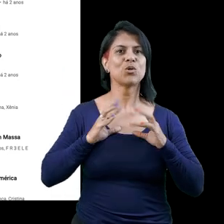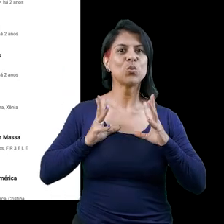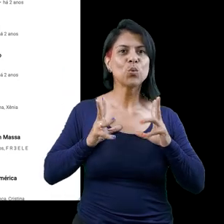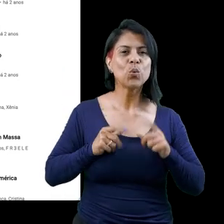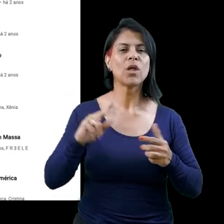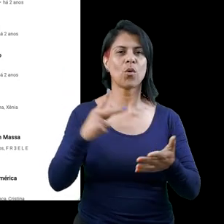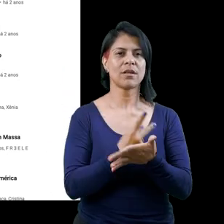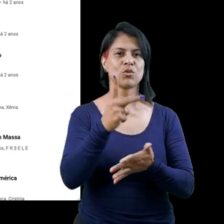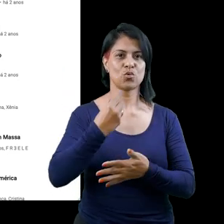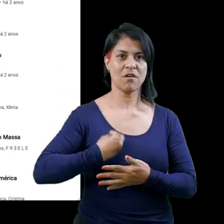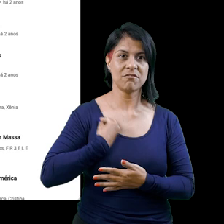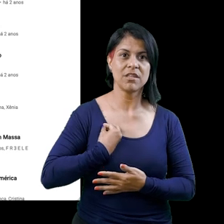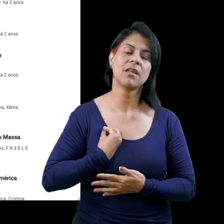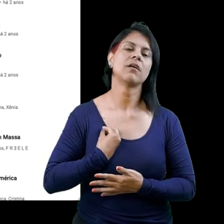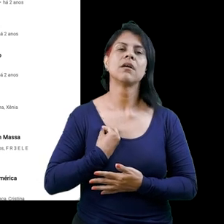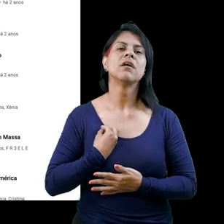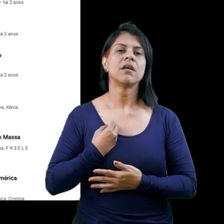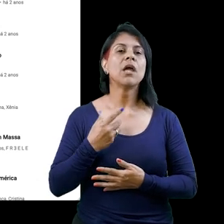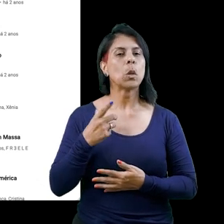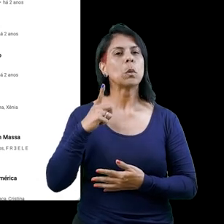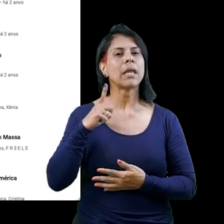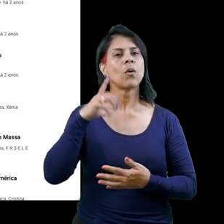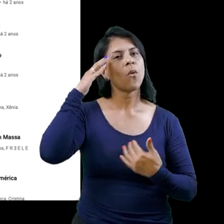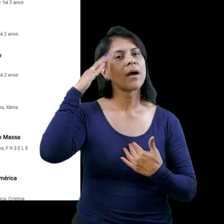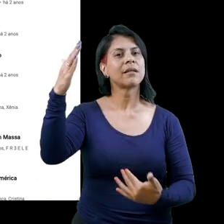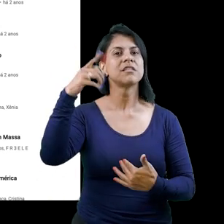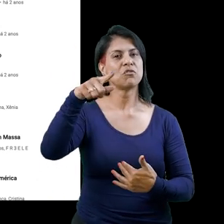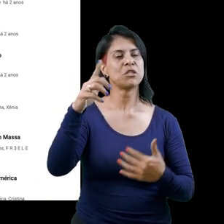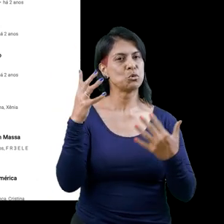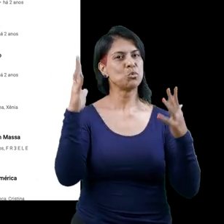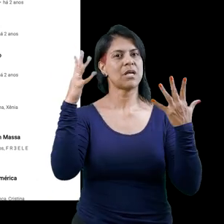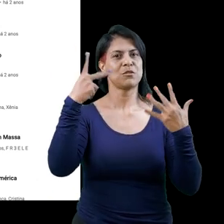e muito mais, gata. E eu só tenho a agradecer e sucesso pra você.